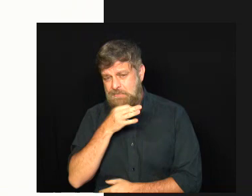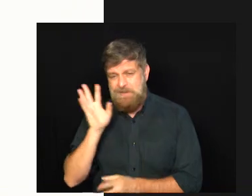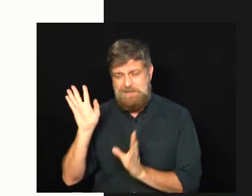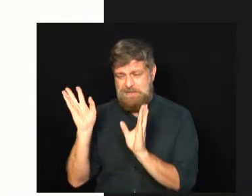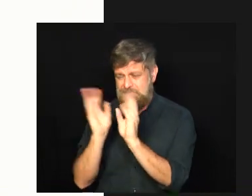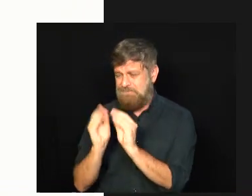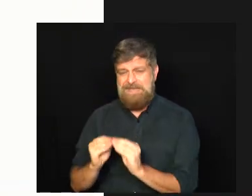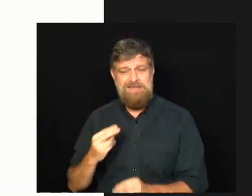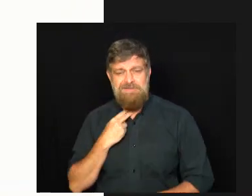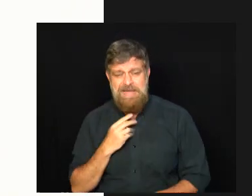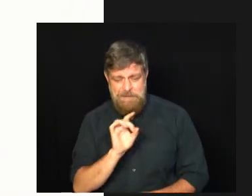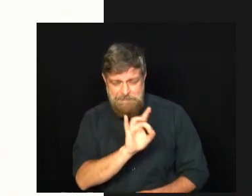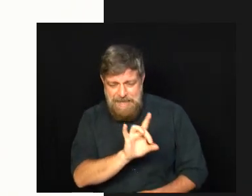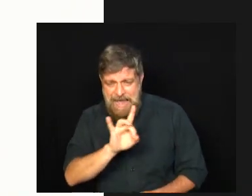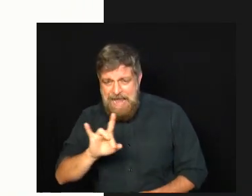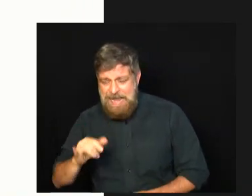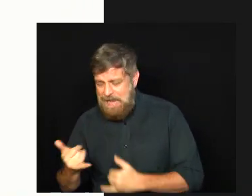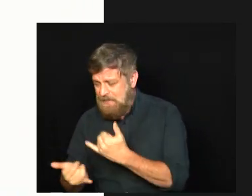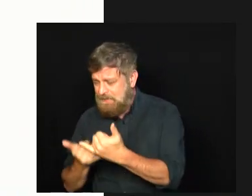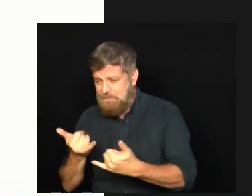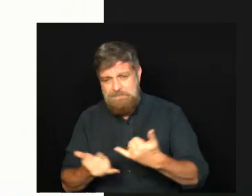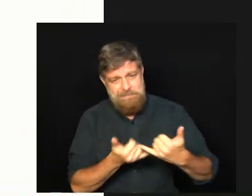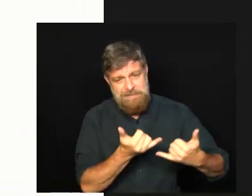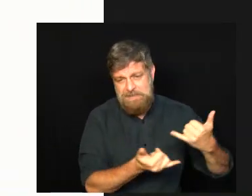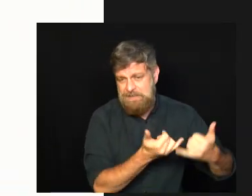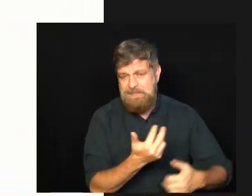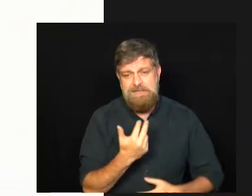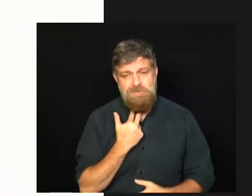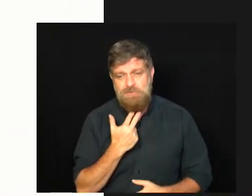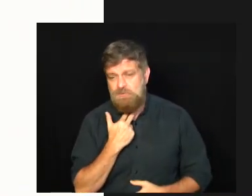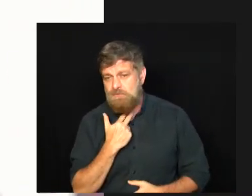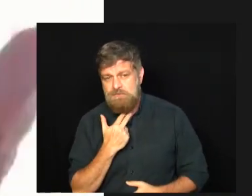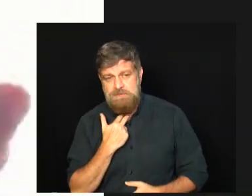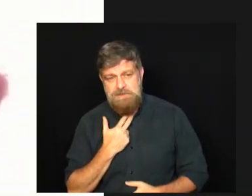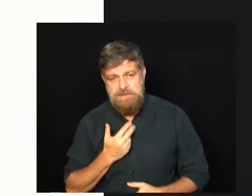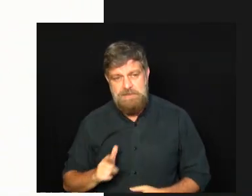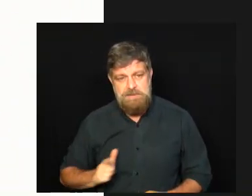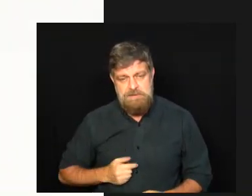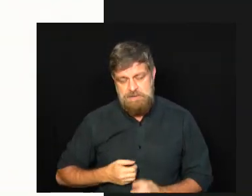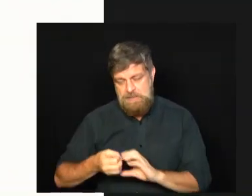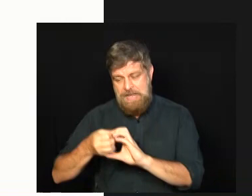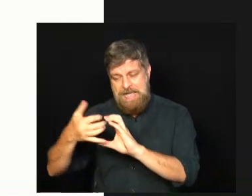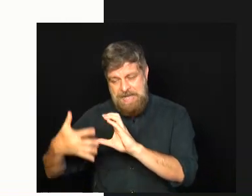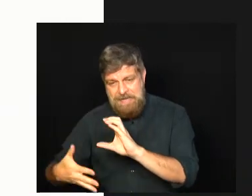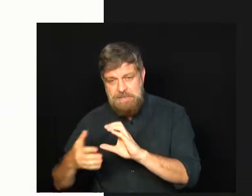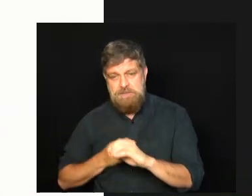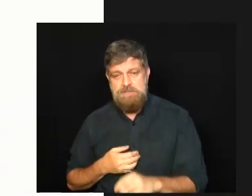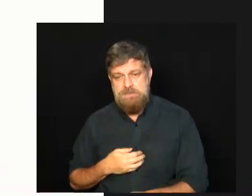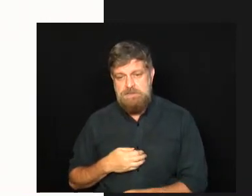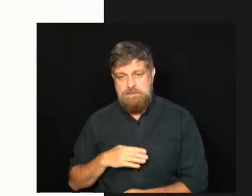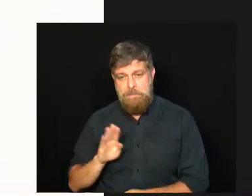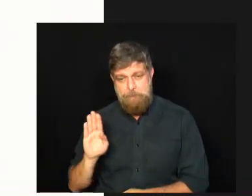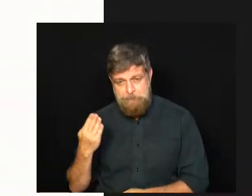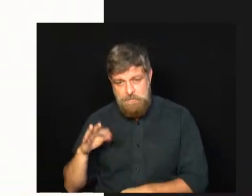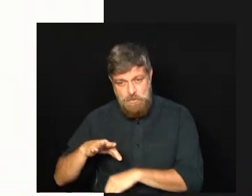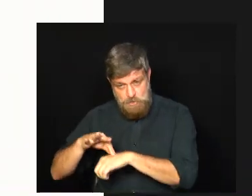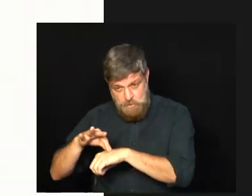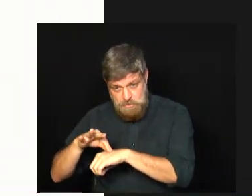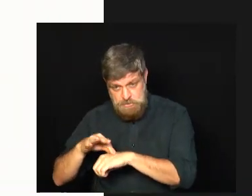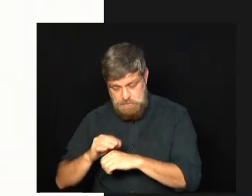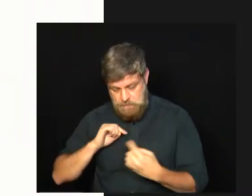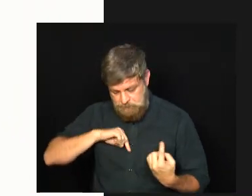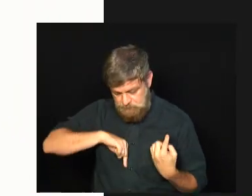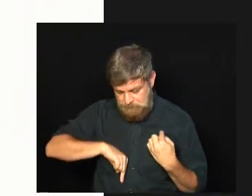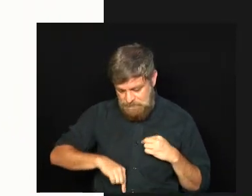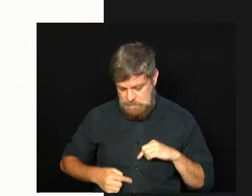cada brinquedo per si, que está desenvolvendo aspectos biológicos,